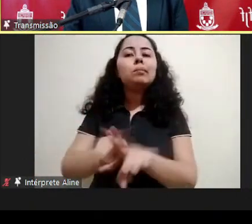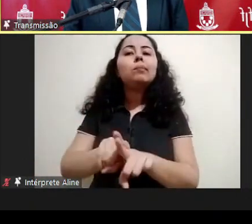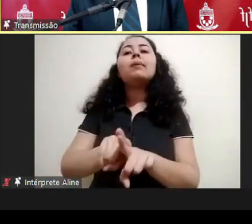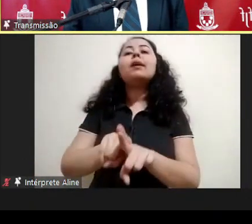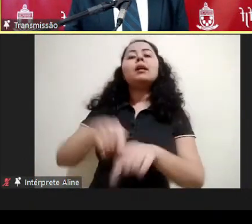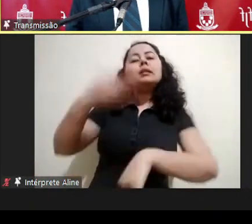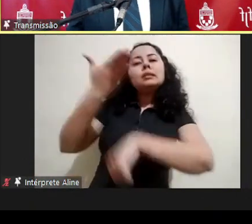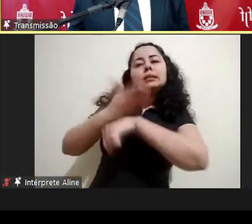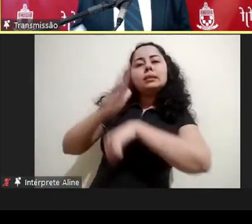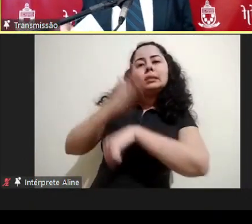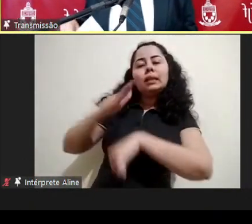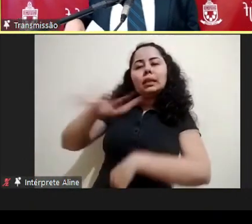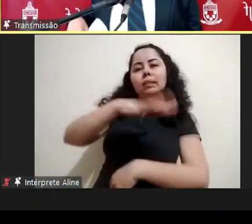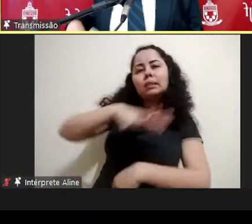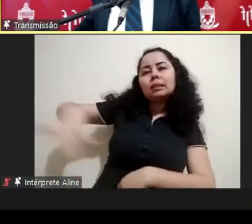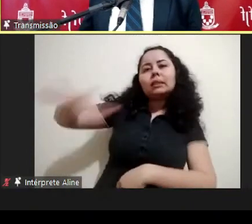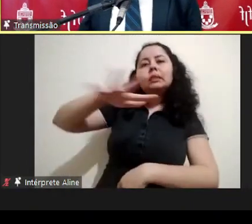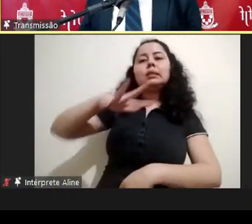a 2017,